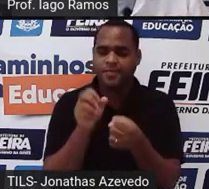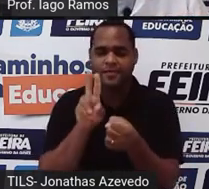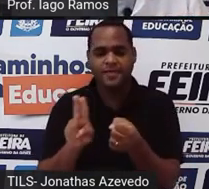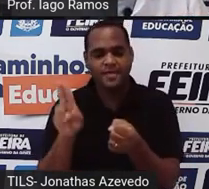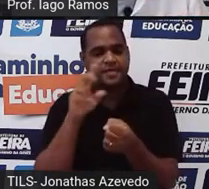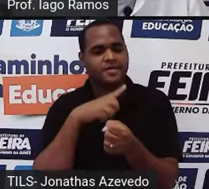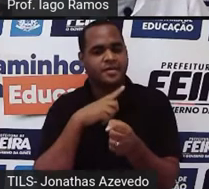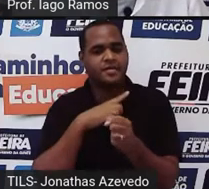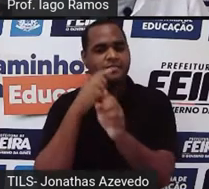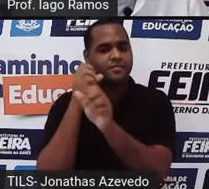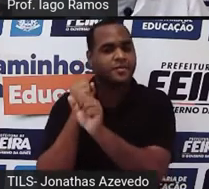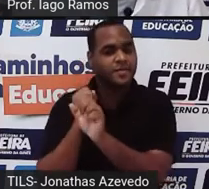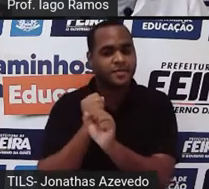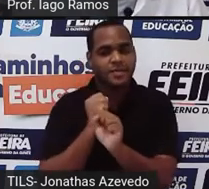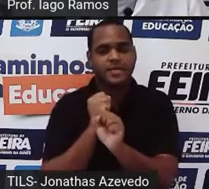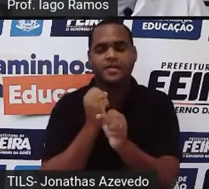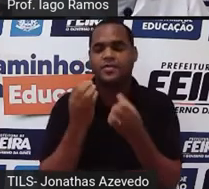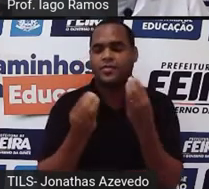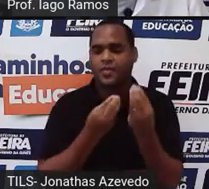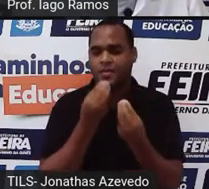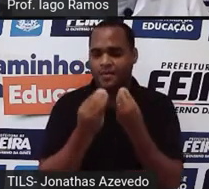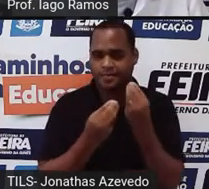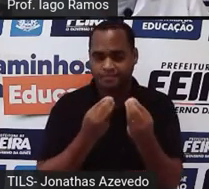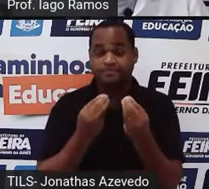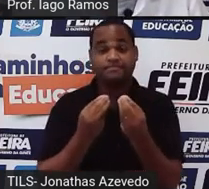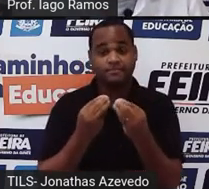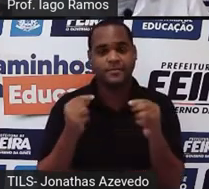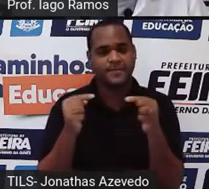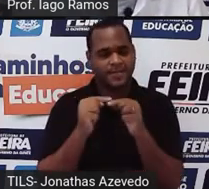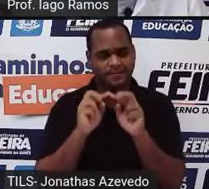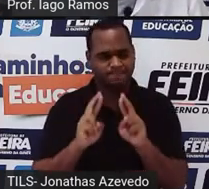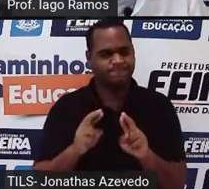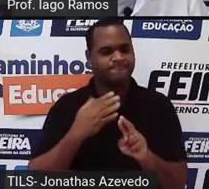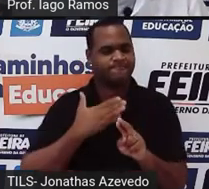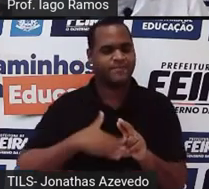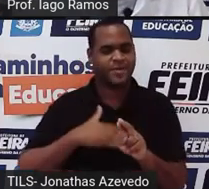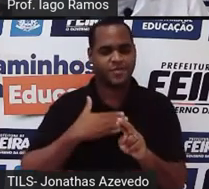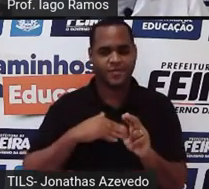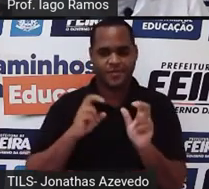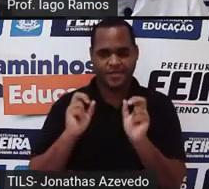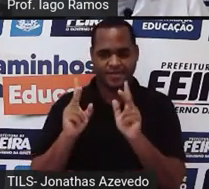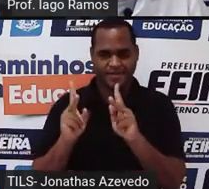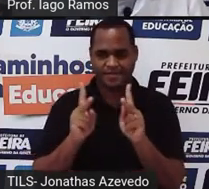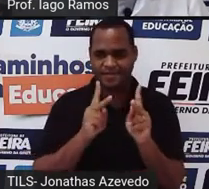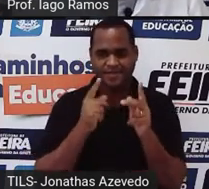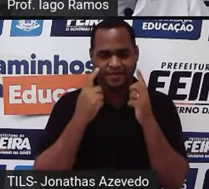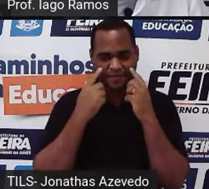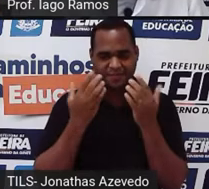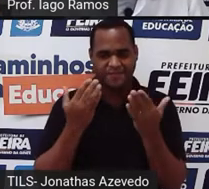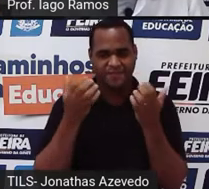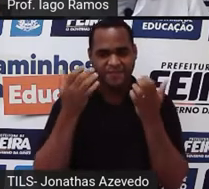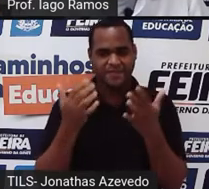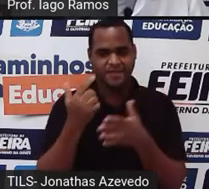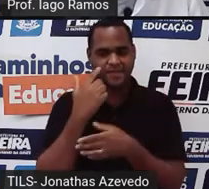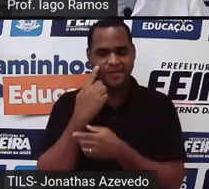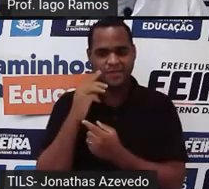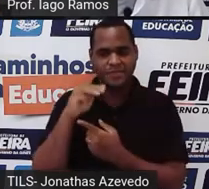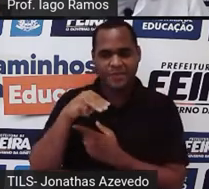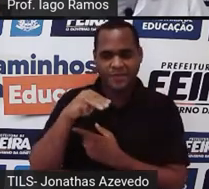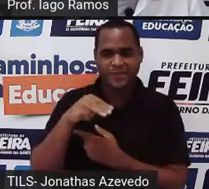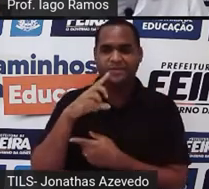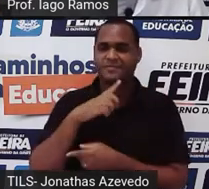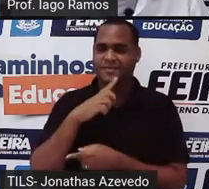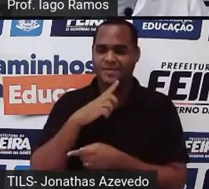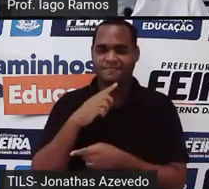fazer esse cálculo, né, de uma forma mais tranquila. Beleza? Então vamos lá? Agora eu vou te dar um minutinho porque